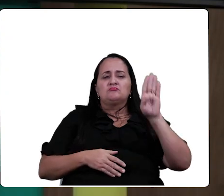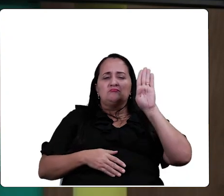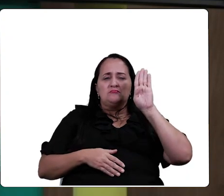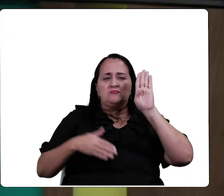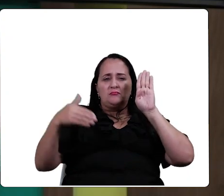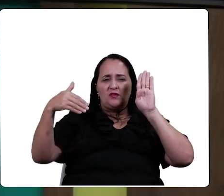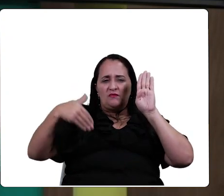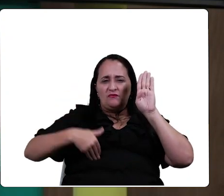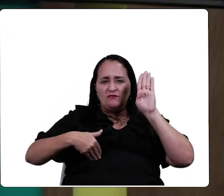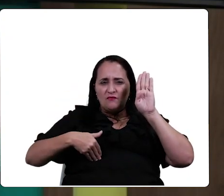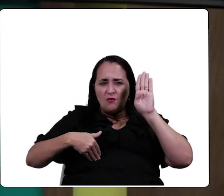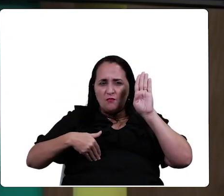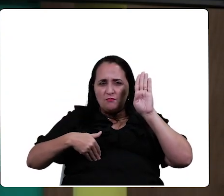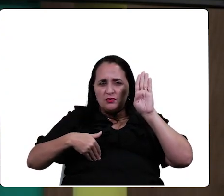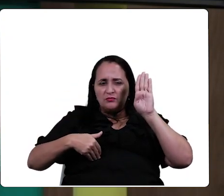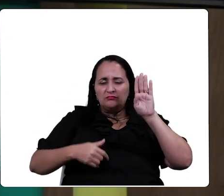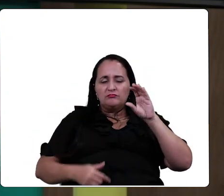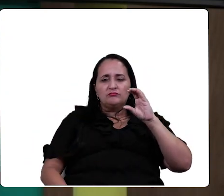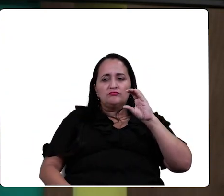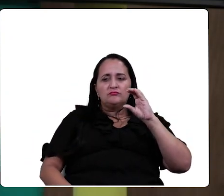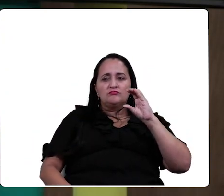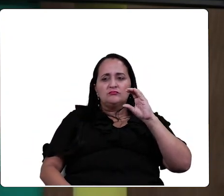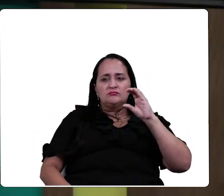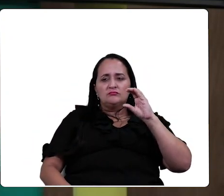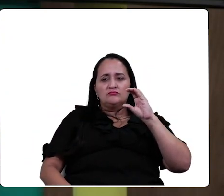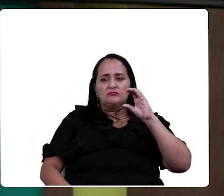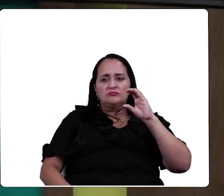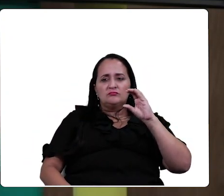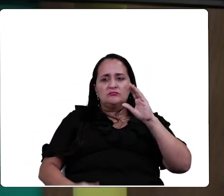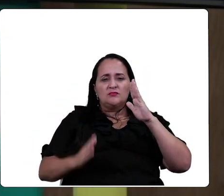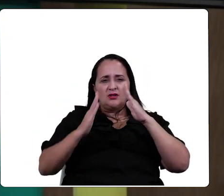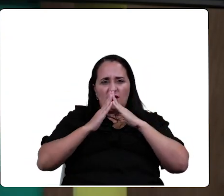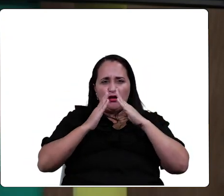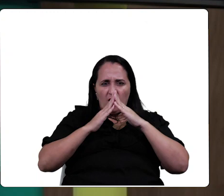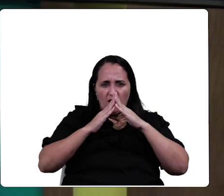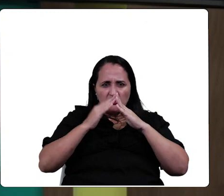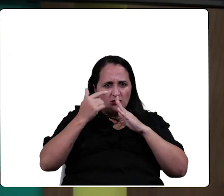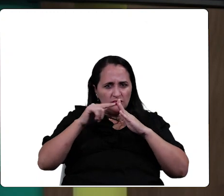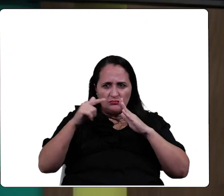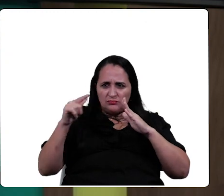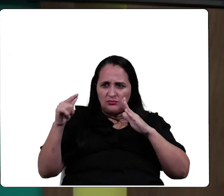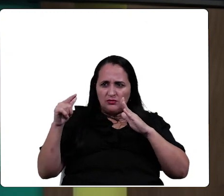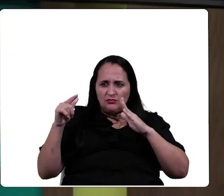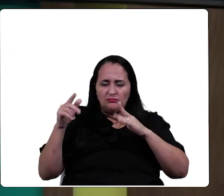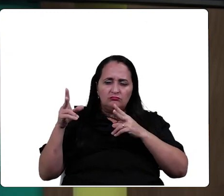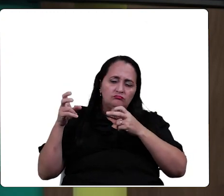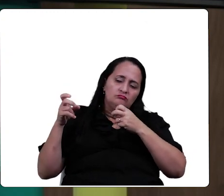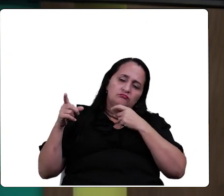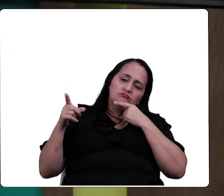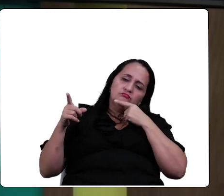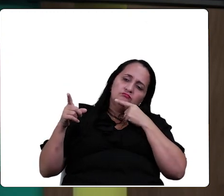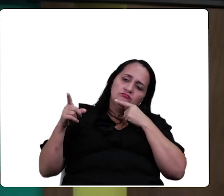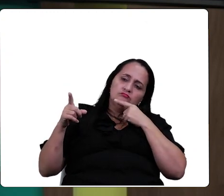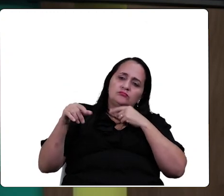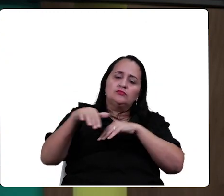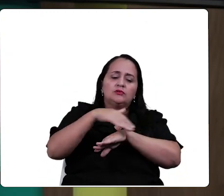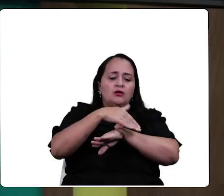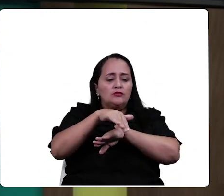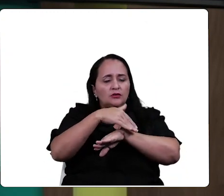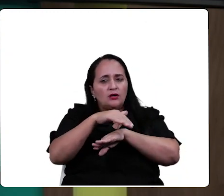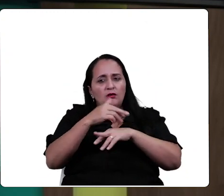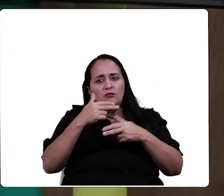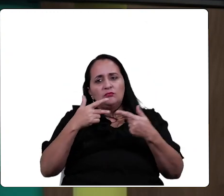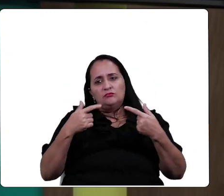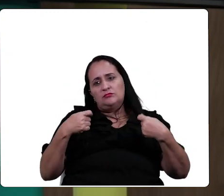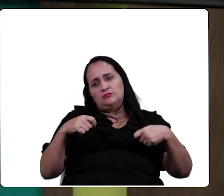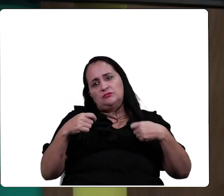B é a fome. Letra C é moradia, porque a gente identifica que ele está numa cidade, ele está